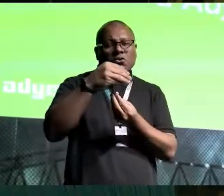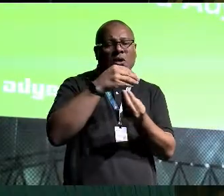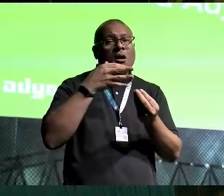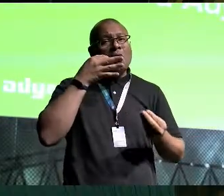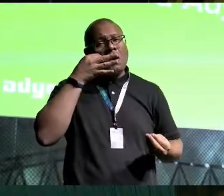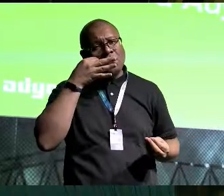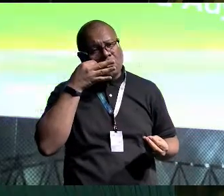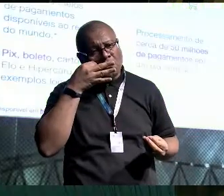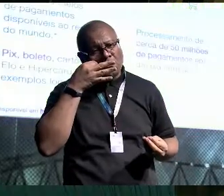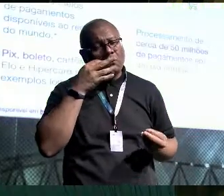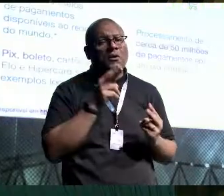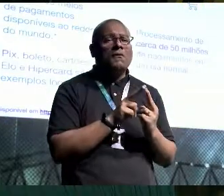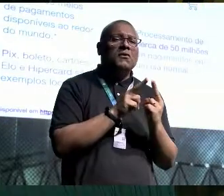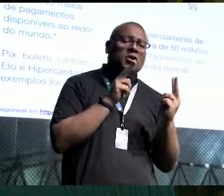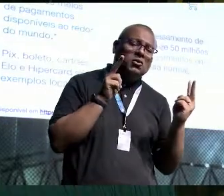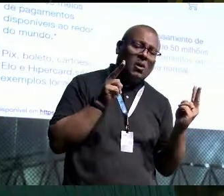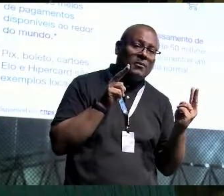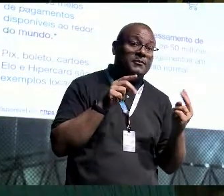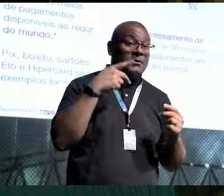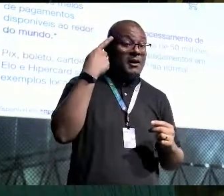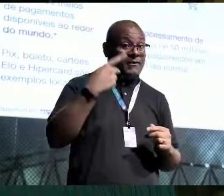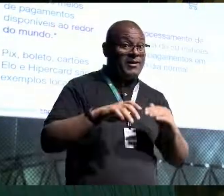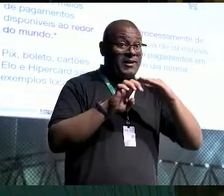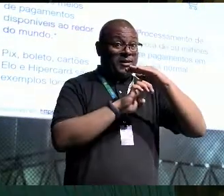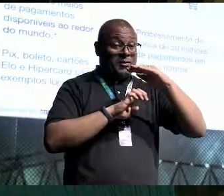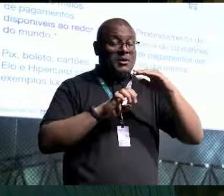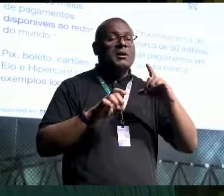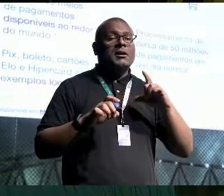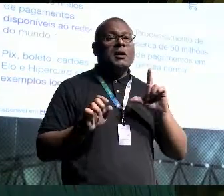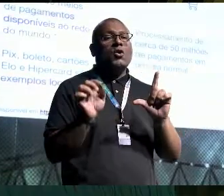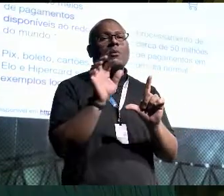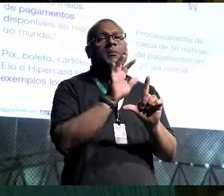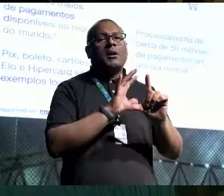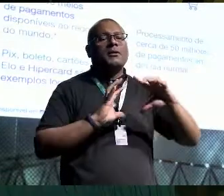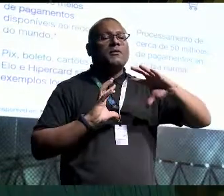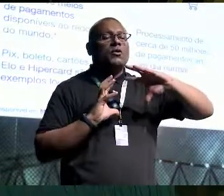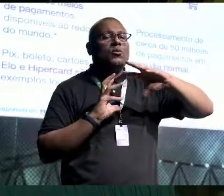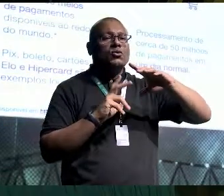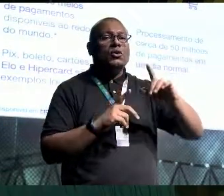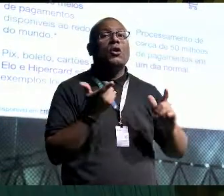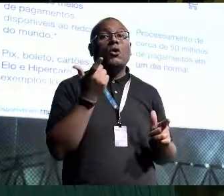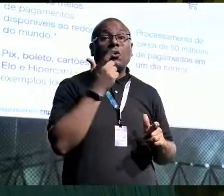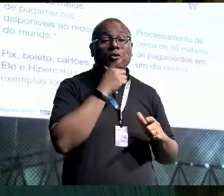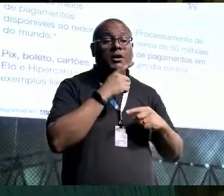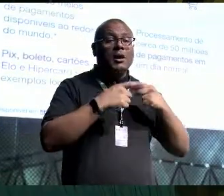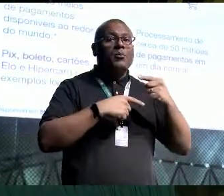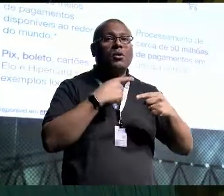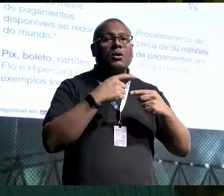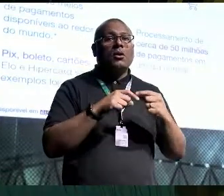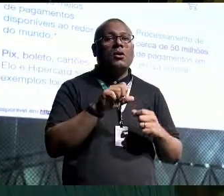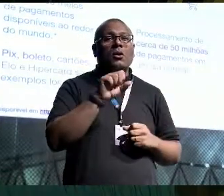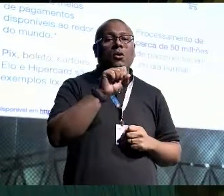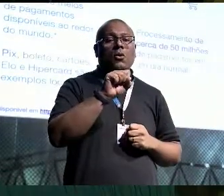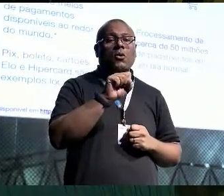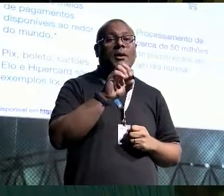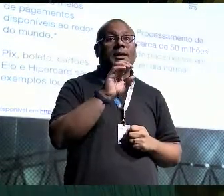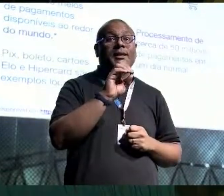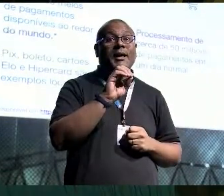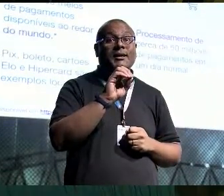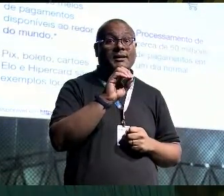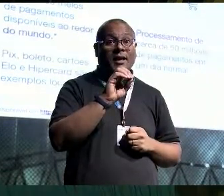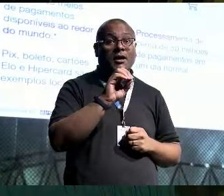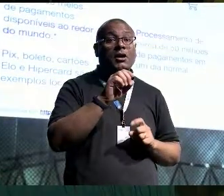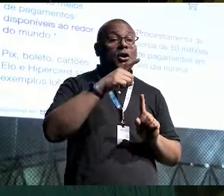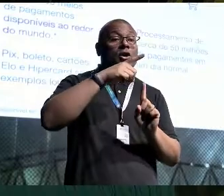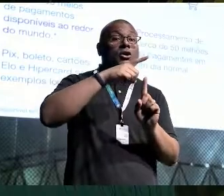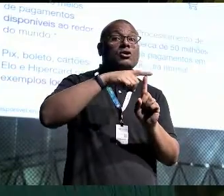físico. E a ADI, por ser uma plataforma global, a gente consegue processar mais de 80 meios de pagamento, né,